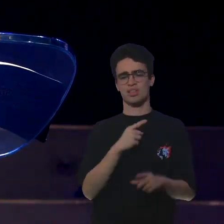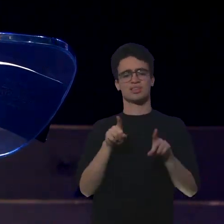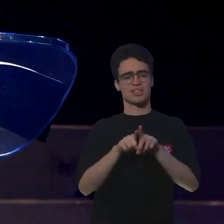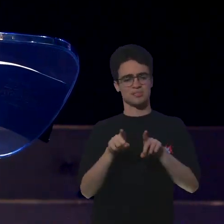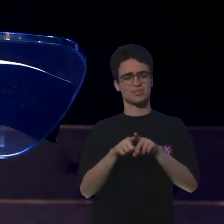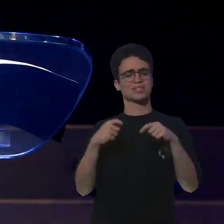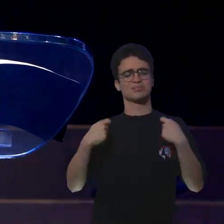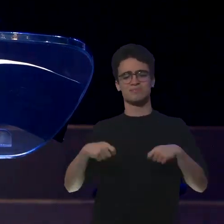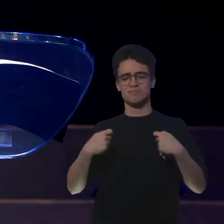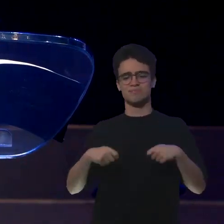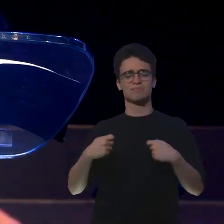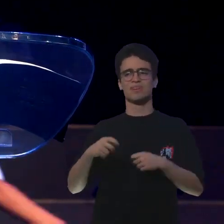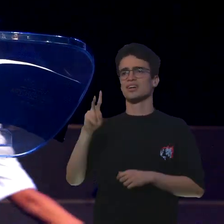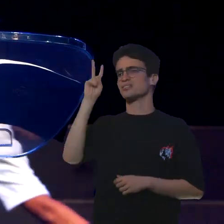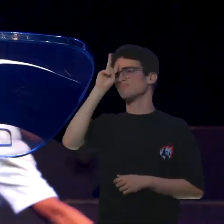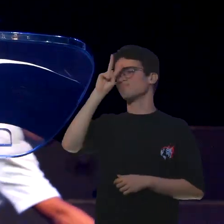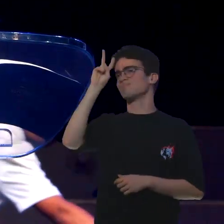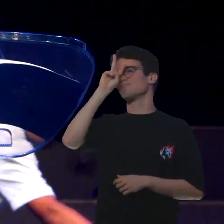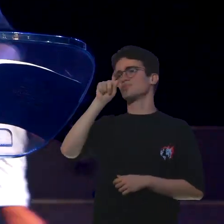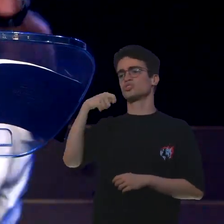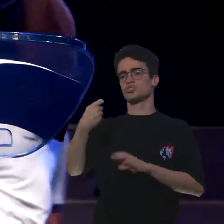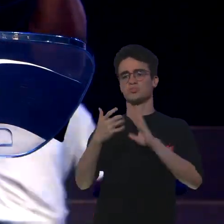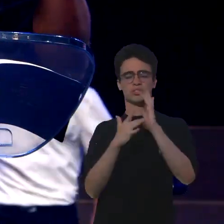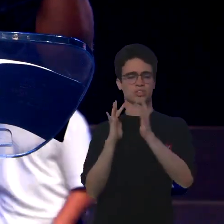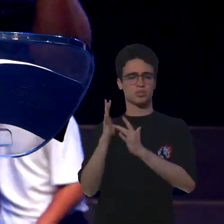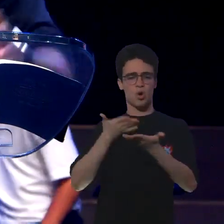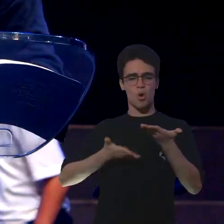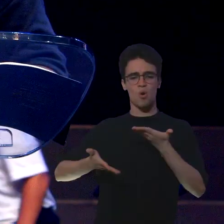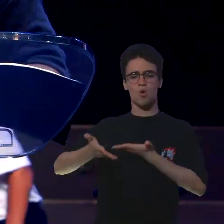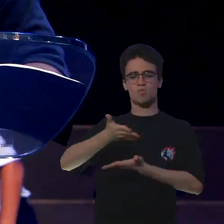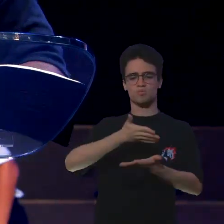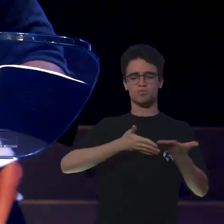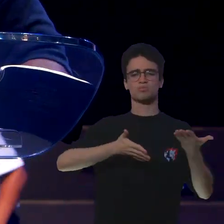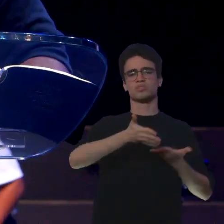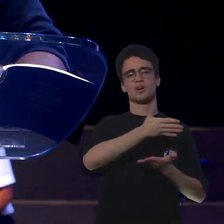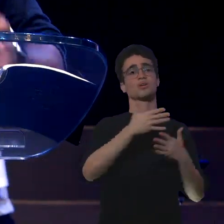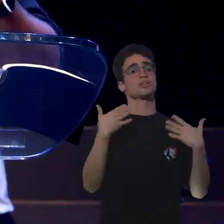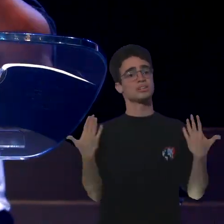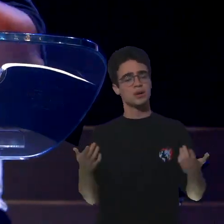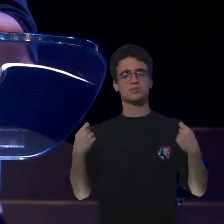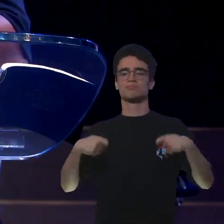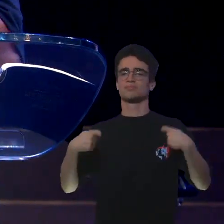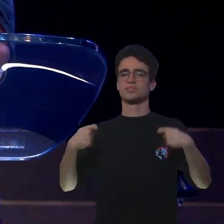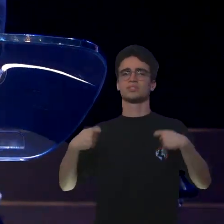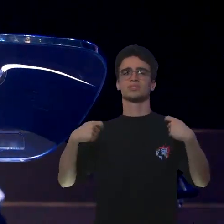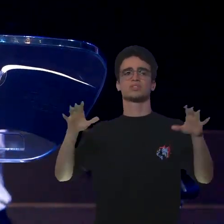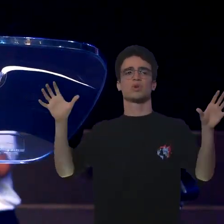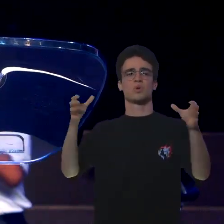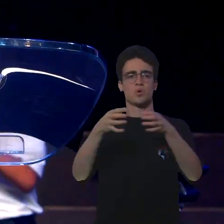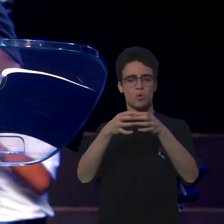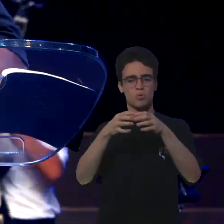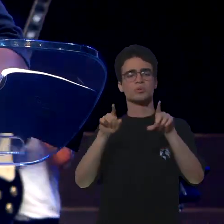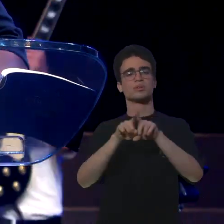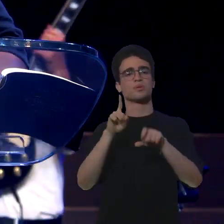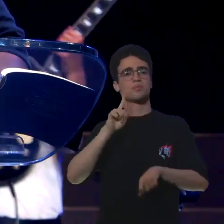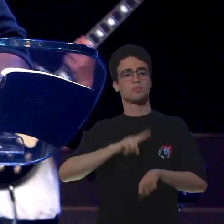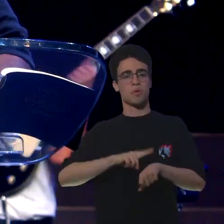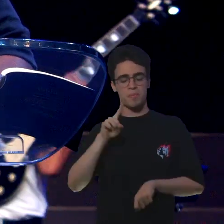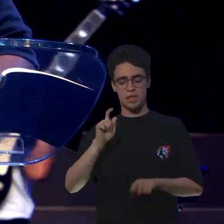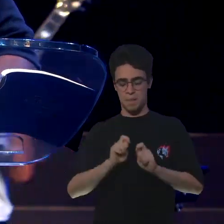da comunhão com Cristo, e a gente só vive isso em comunidade, a gente vive isso no partir do